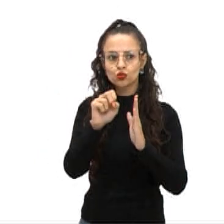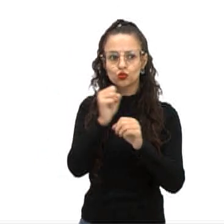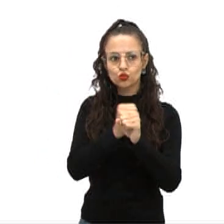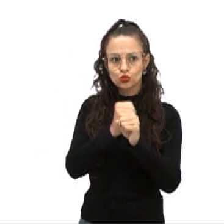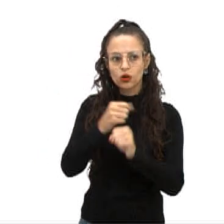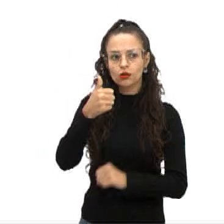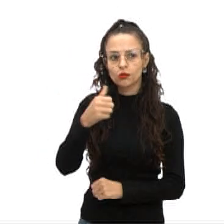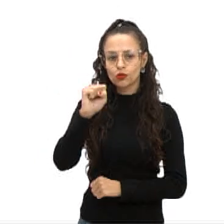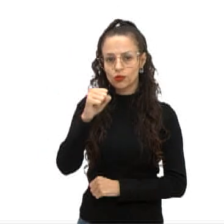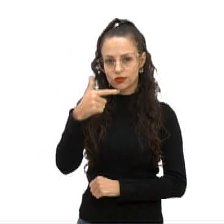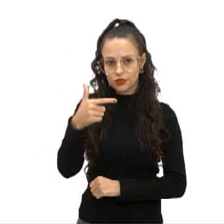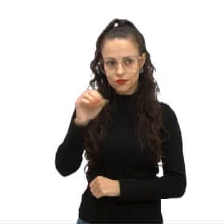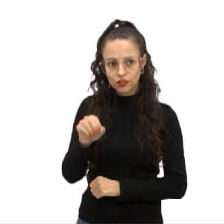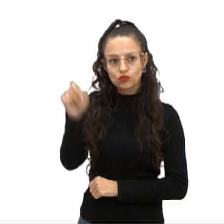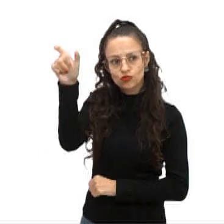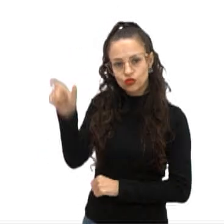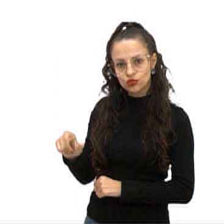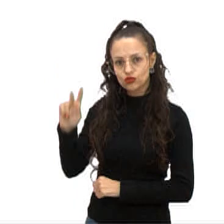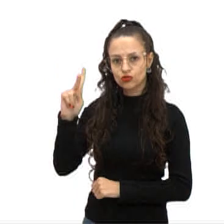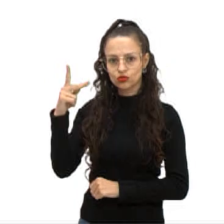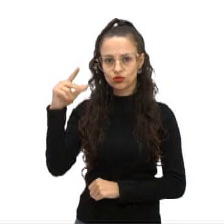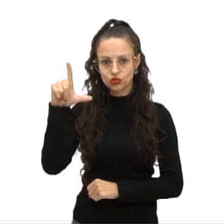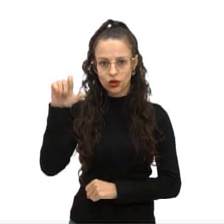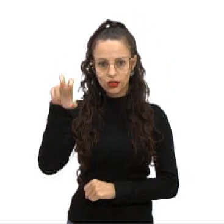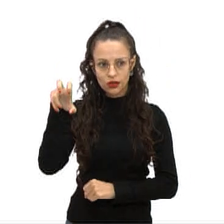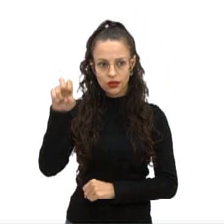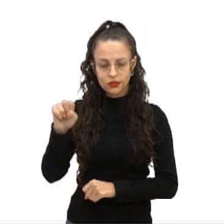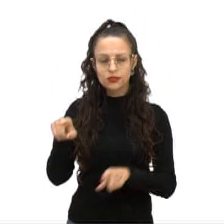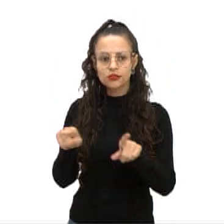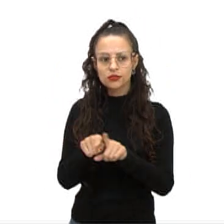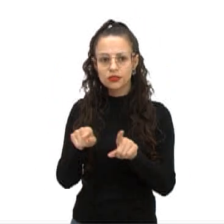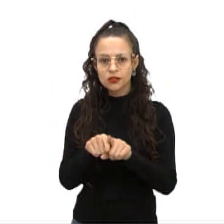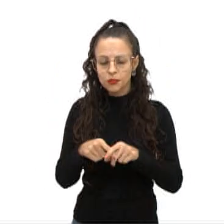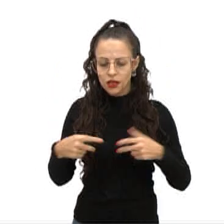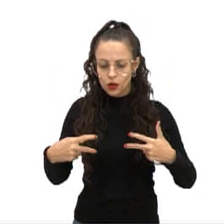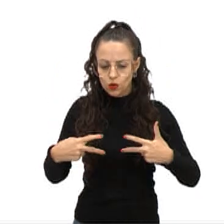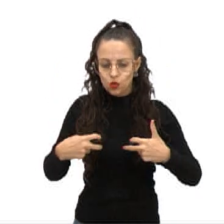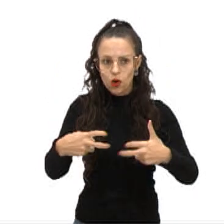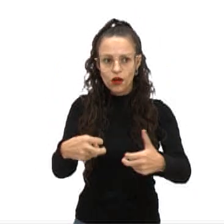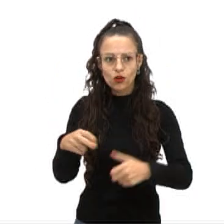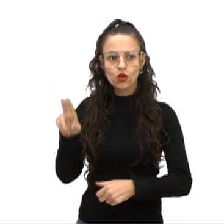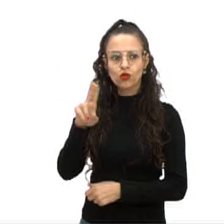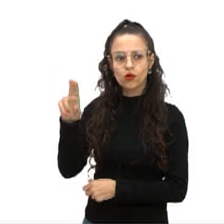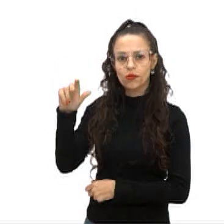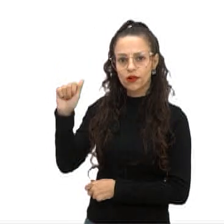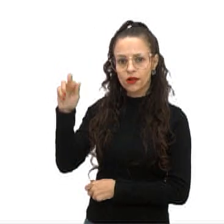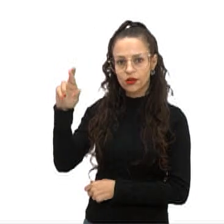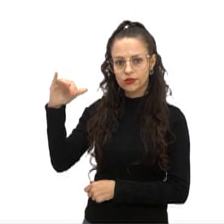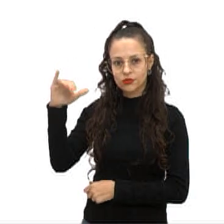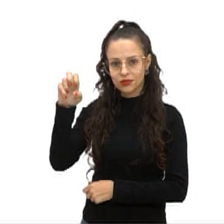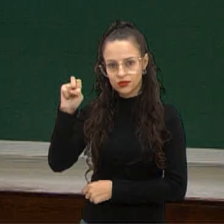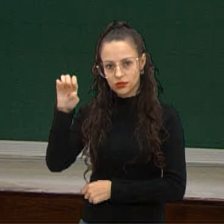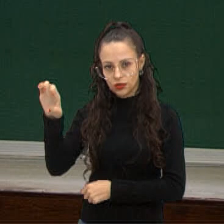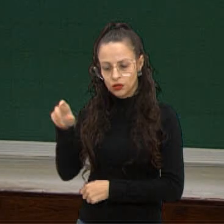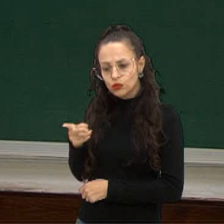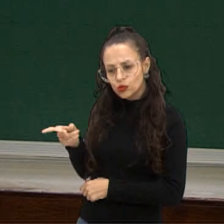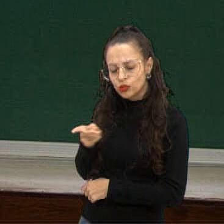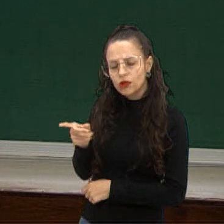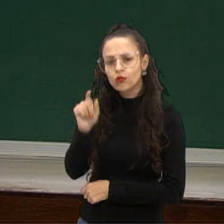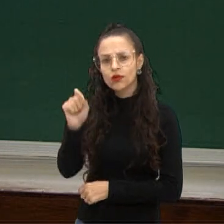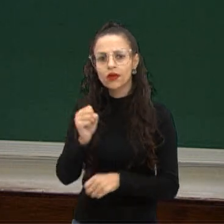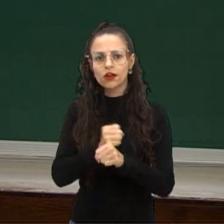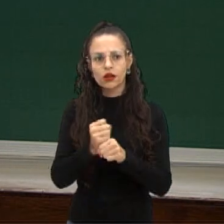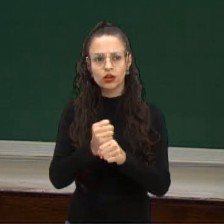Charles Gerville e o arqueólogo Ancis de Caumont, tá, pessoal? Então,